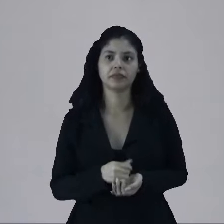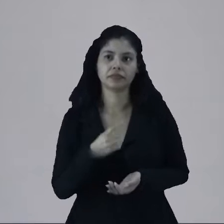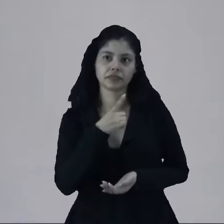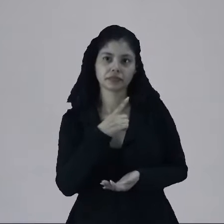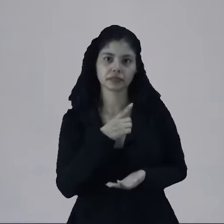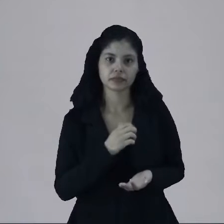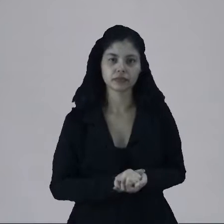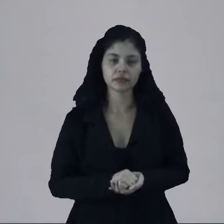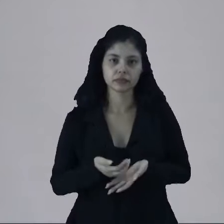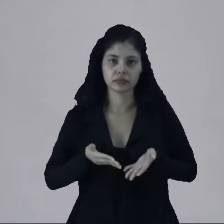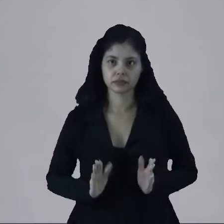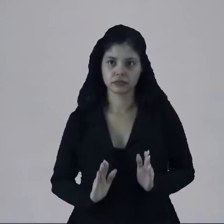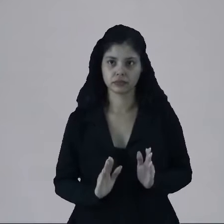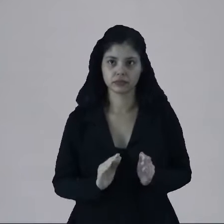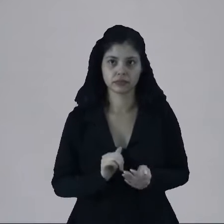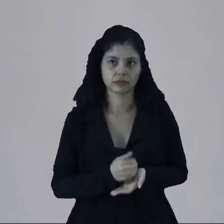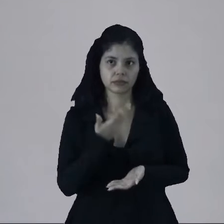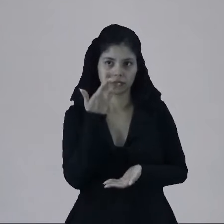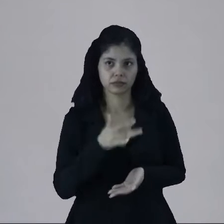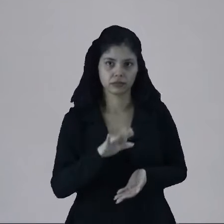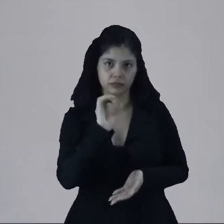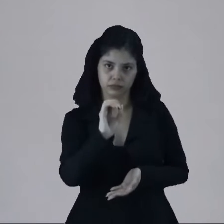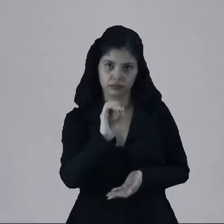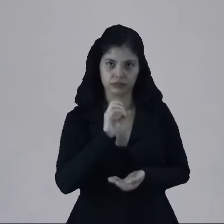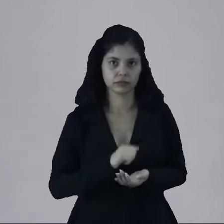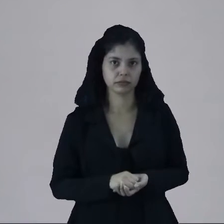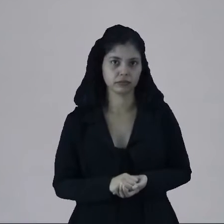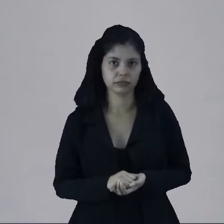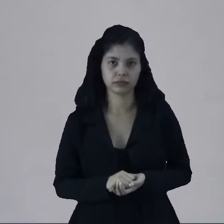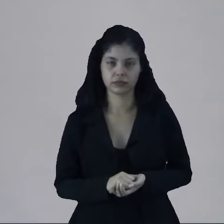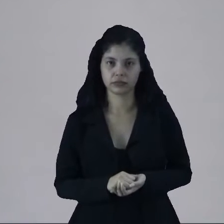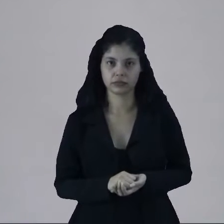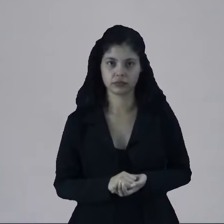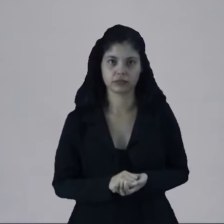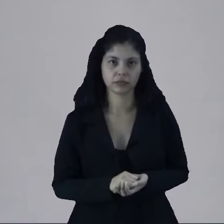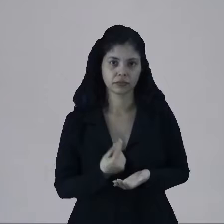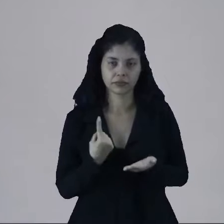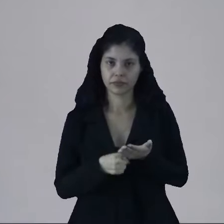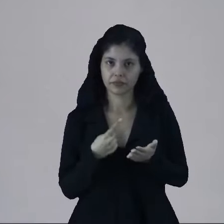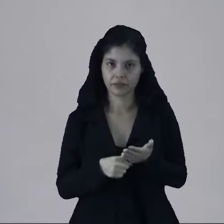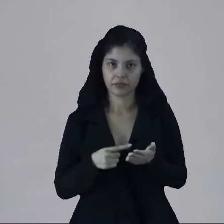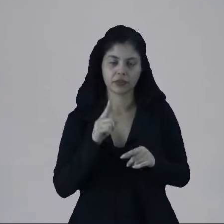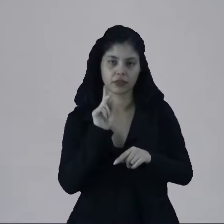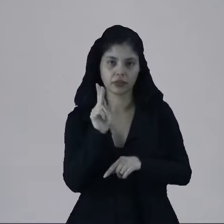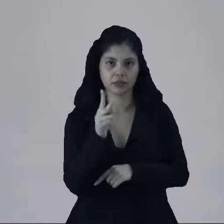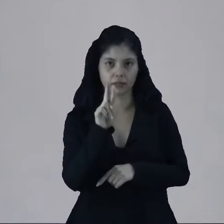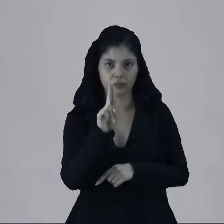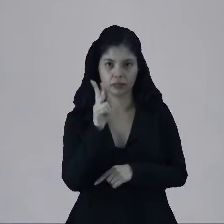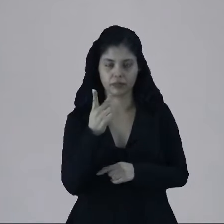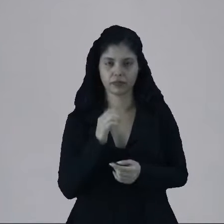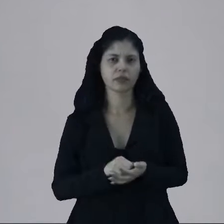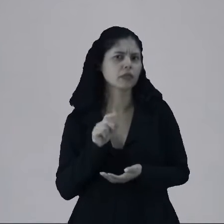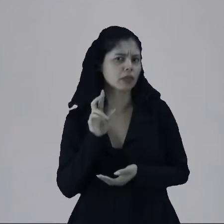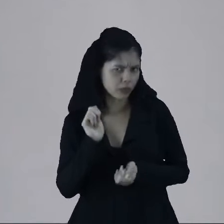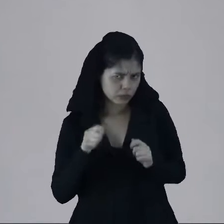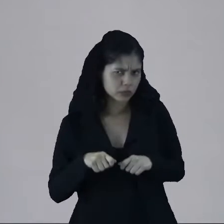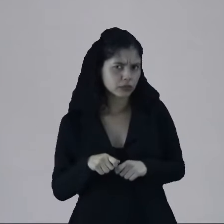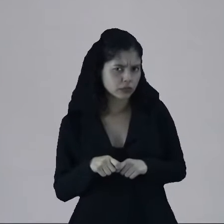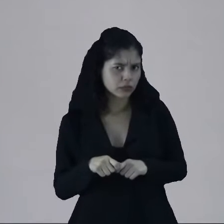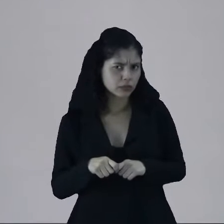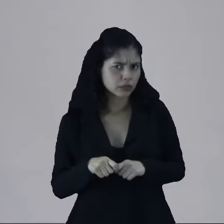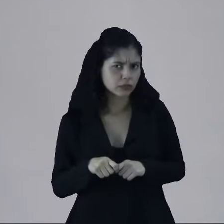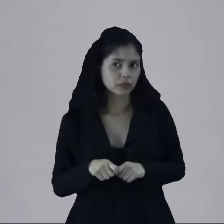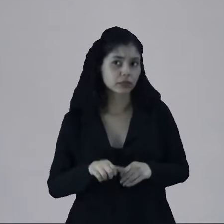tenho aí então o nascimento de uma criança O, né, sem considerar o fator RH. Será que isso é